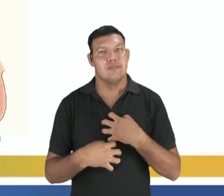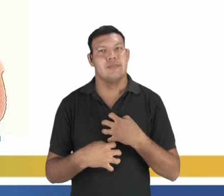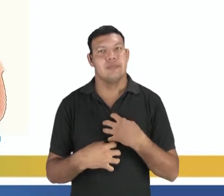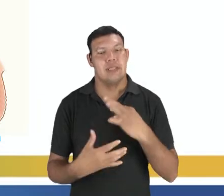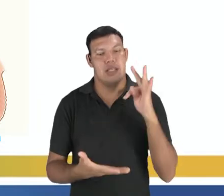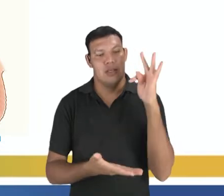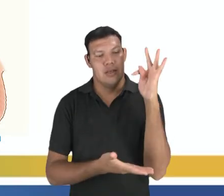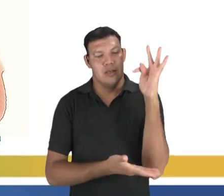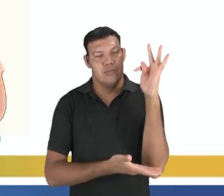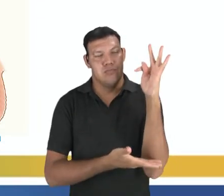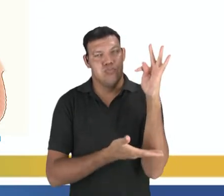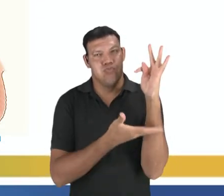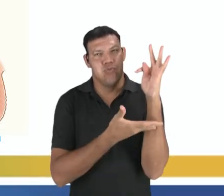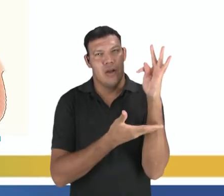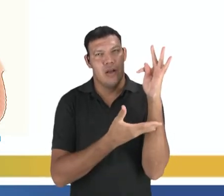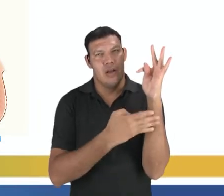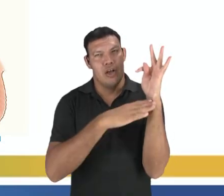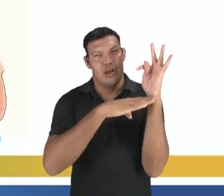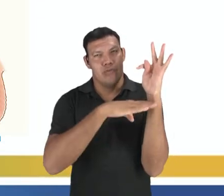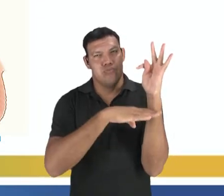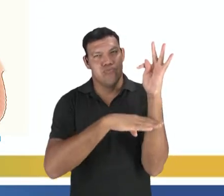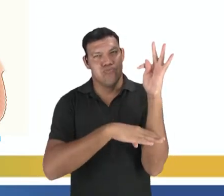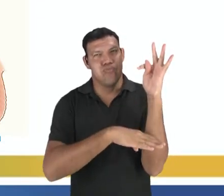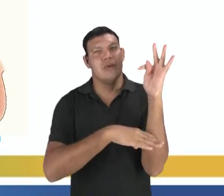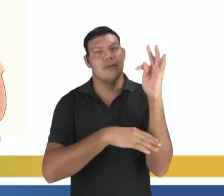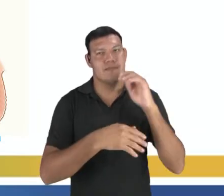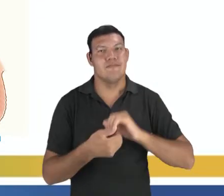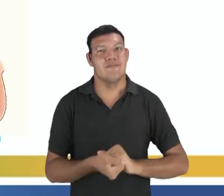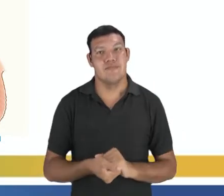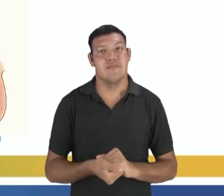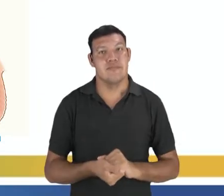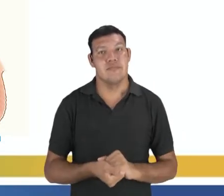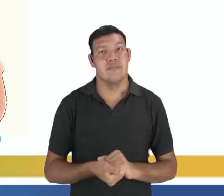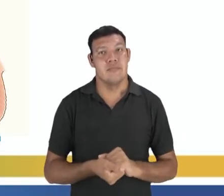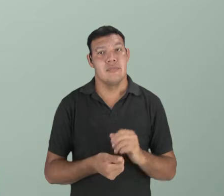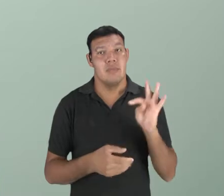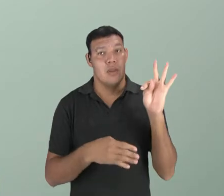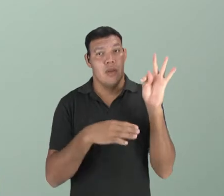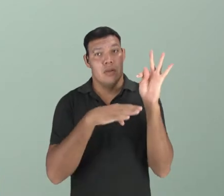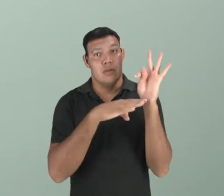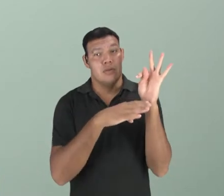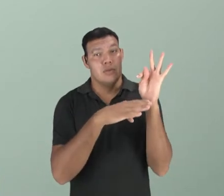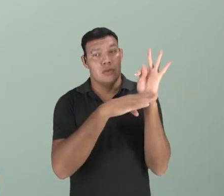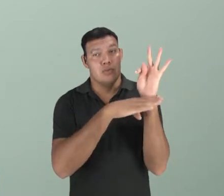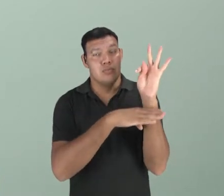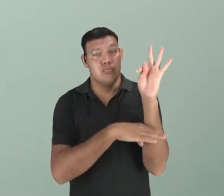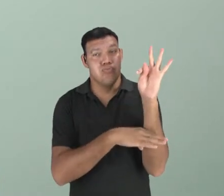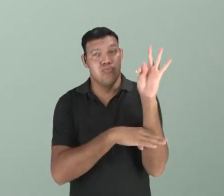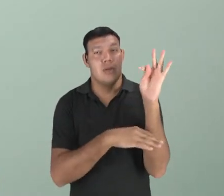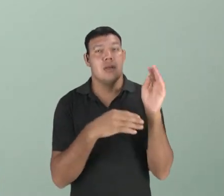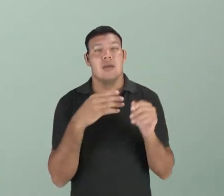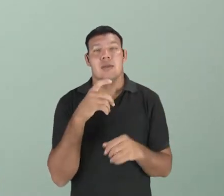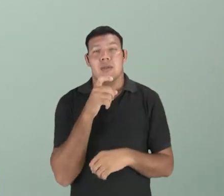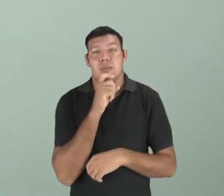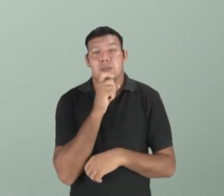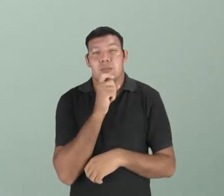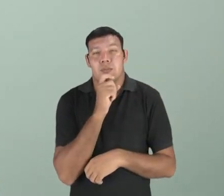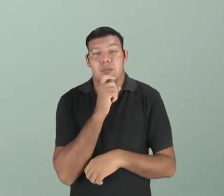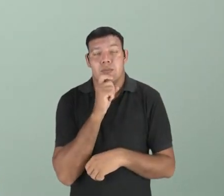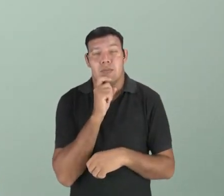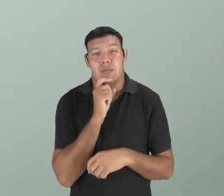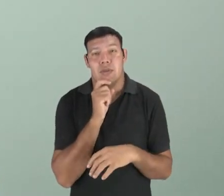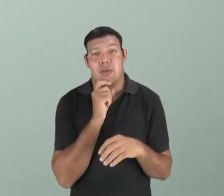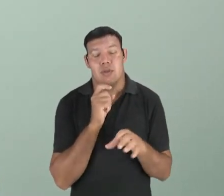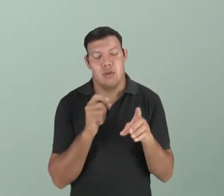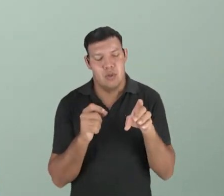a questão de dias mais frios ou dias mais quentes. Em dias mais frios, o escroto ele tende a se aproximar mais da pele e